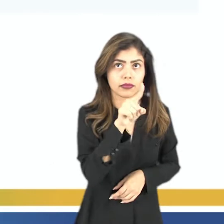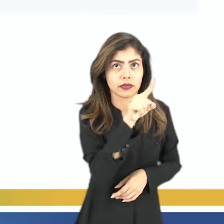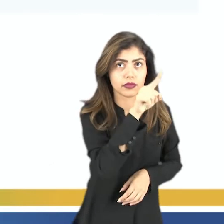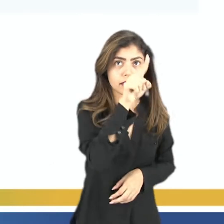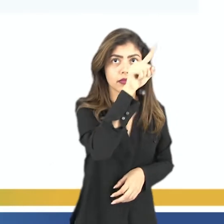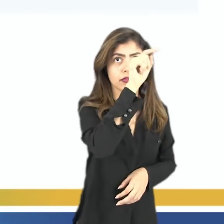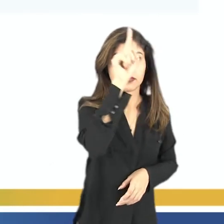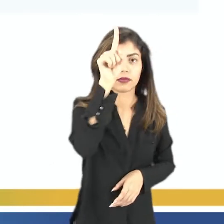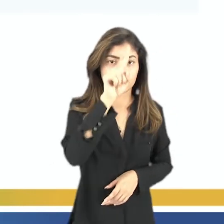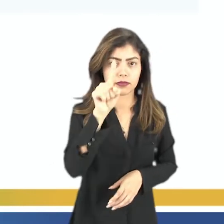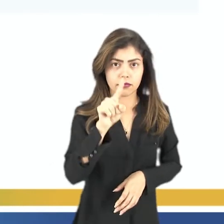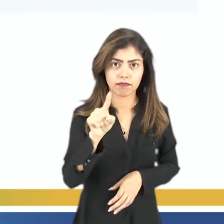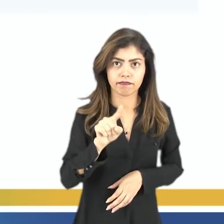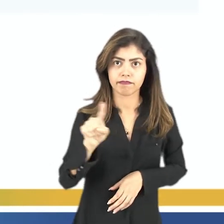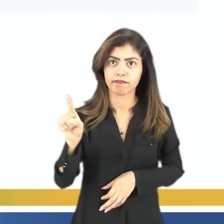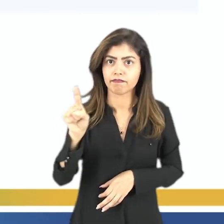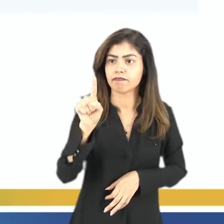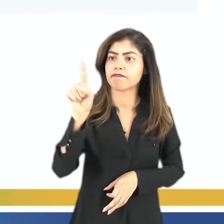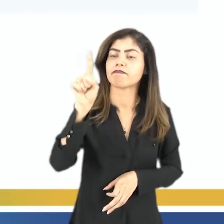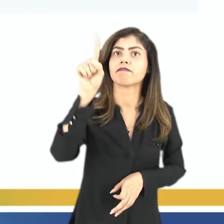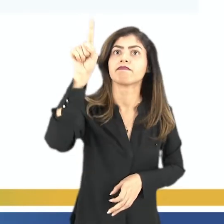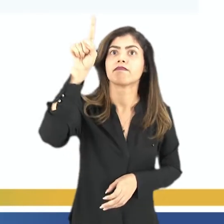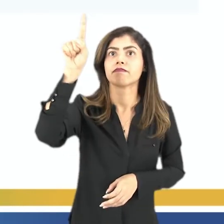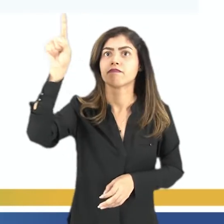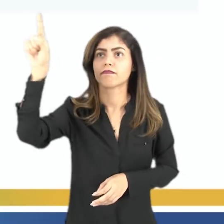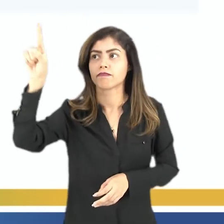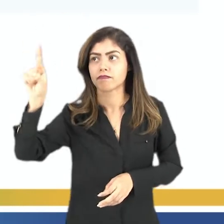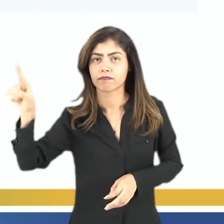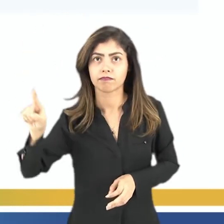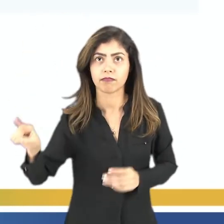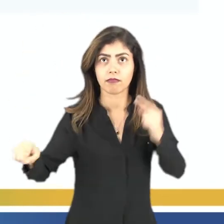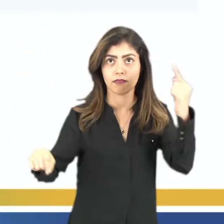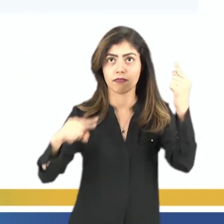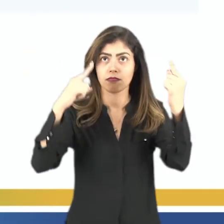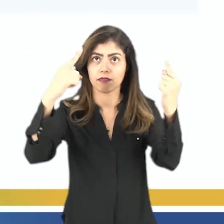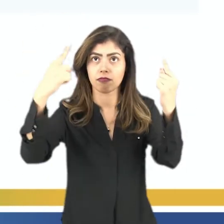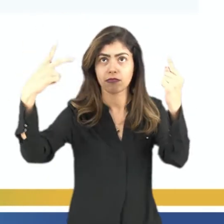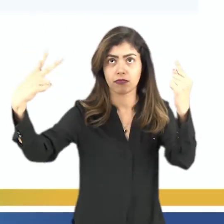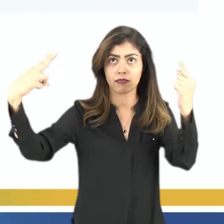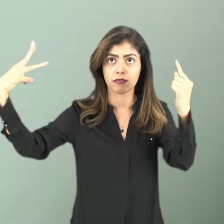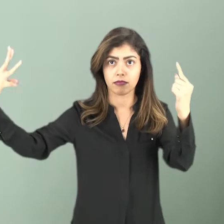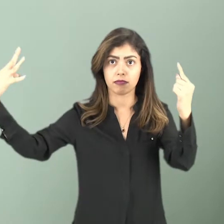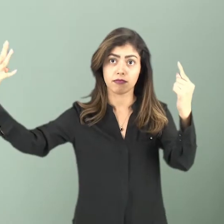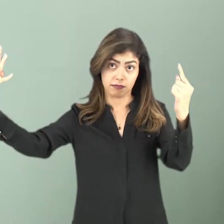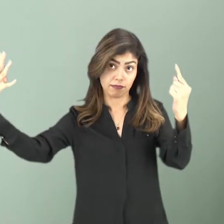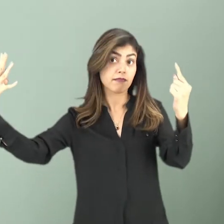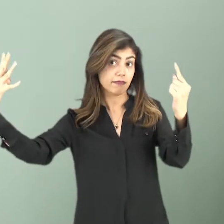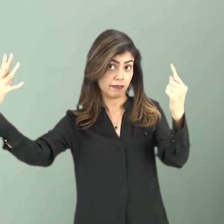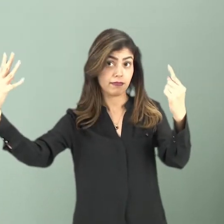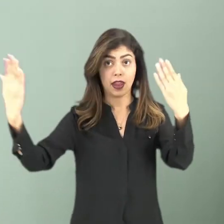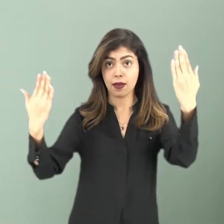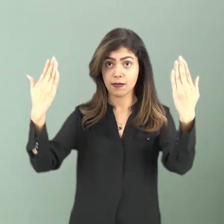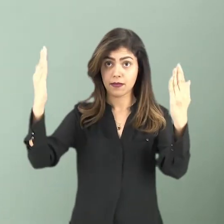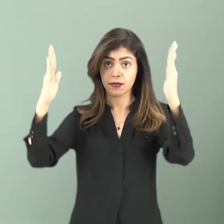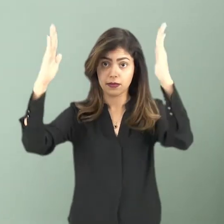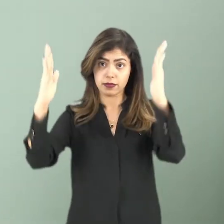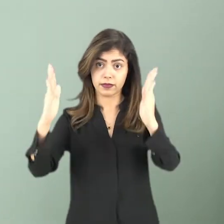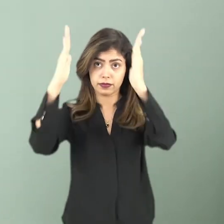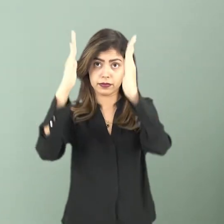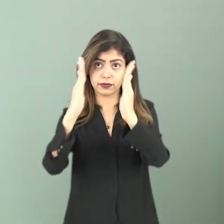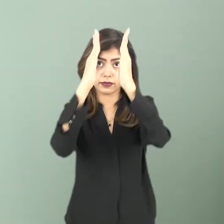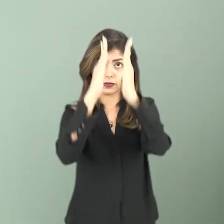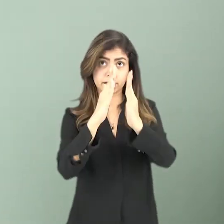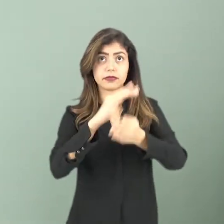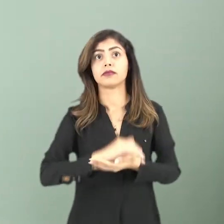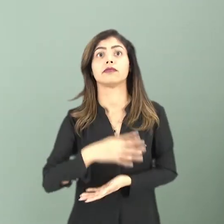resistor ligado ao lado do outro, ou seja, está um zigue-zague ali ligado do lado do outro. A gente vai chamar esse circuito de circuito paralelo.